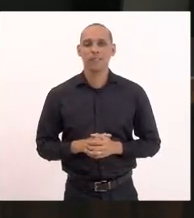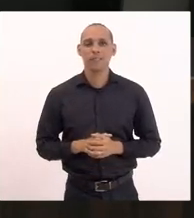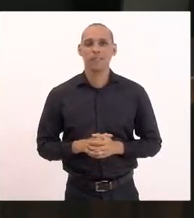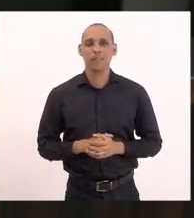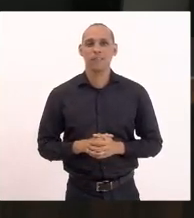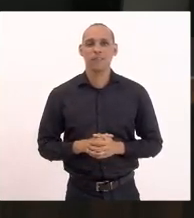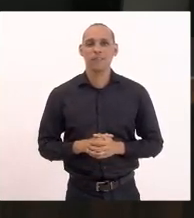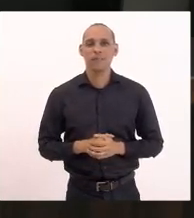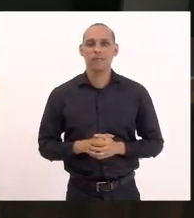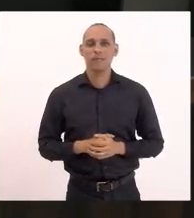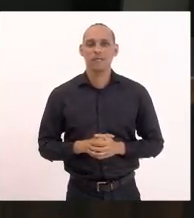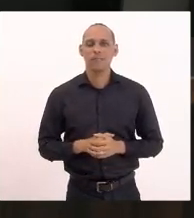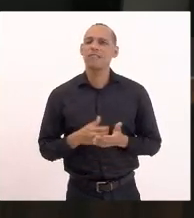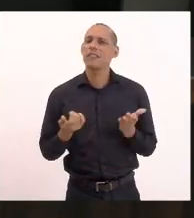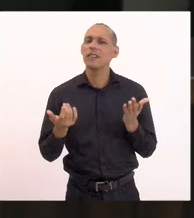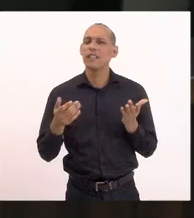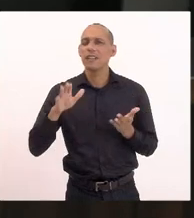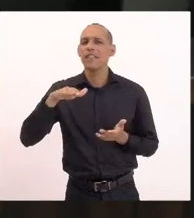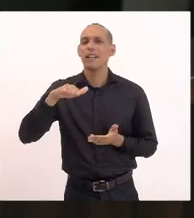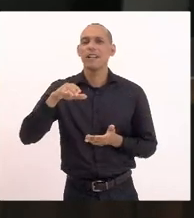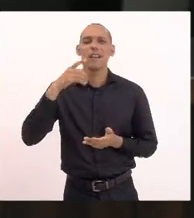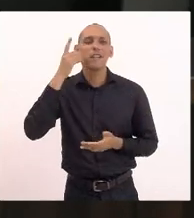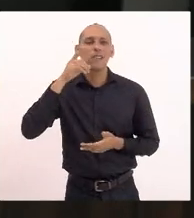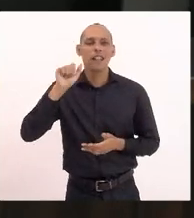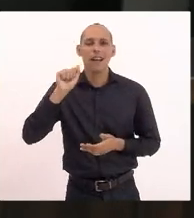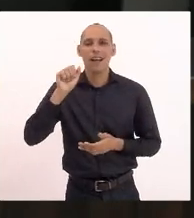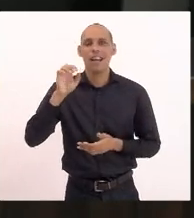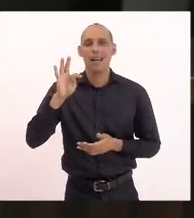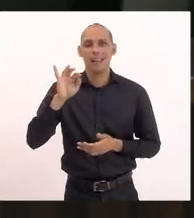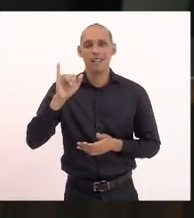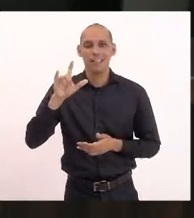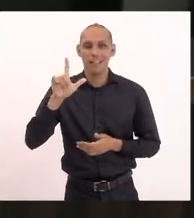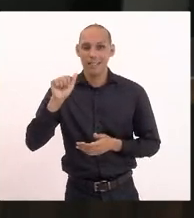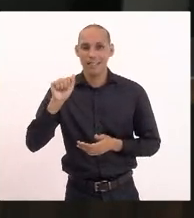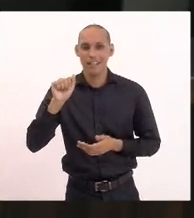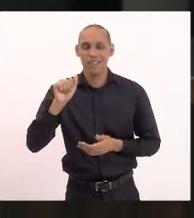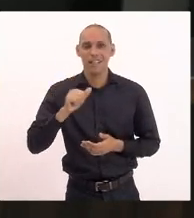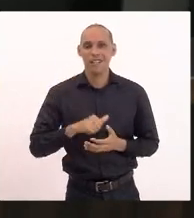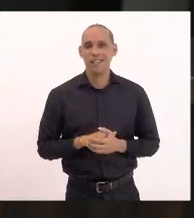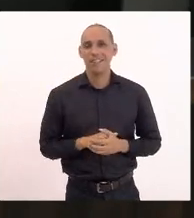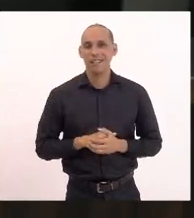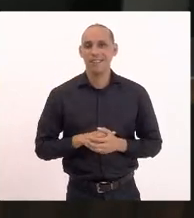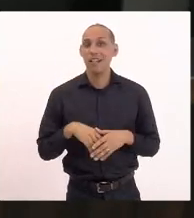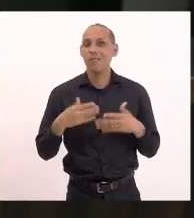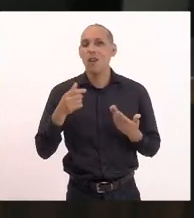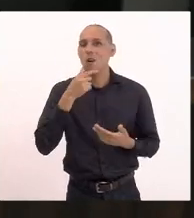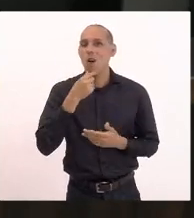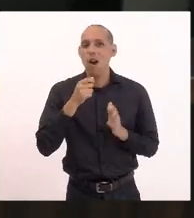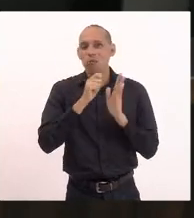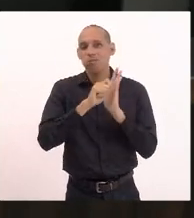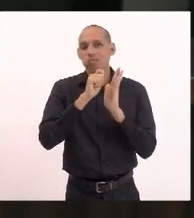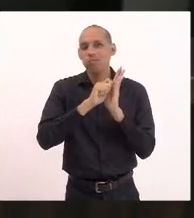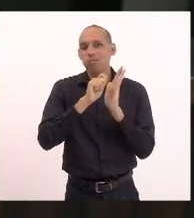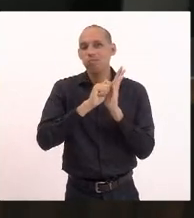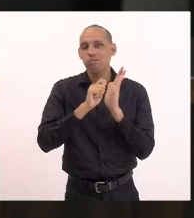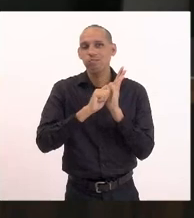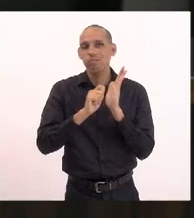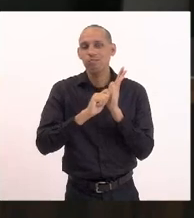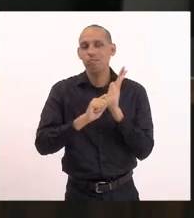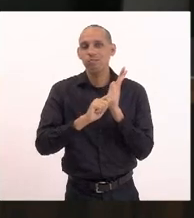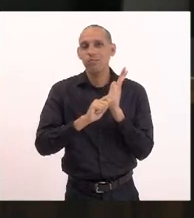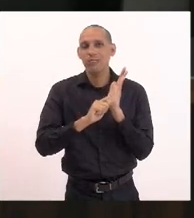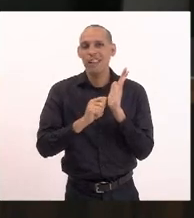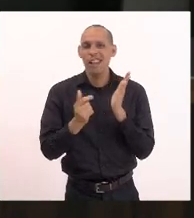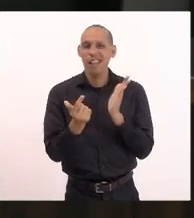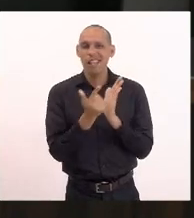Quando aquele escritor... Hein, deputado Átila? Deputado Átila, quando aquele escritor que escreve o